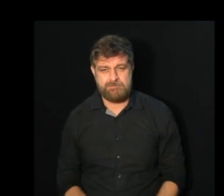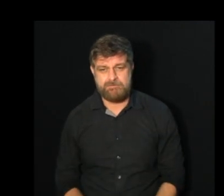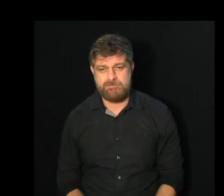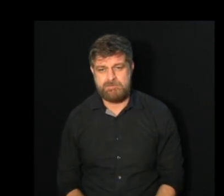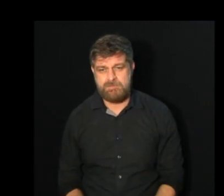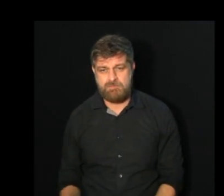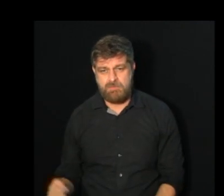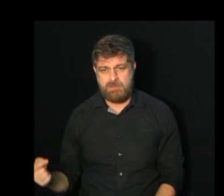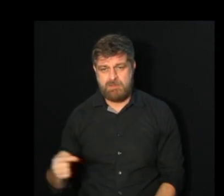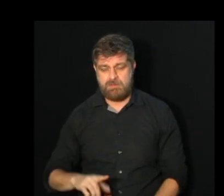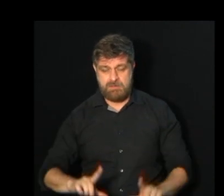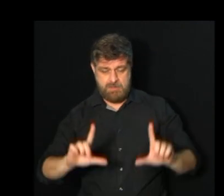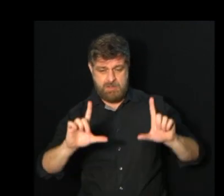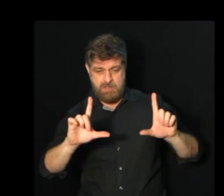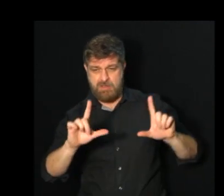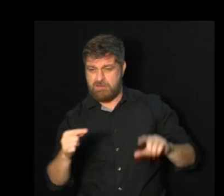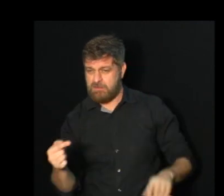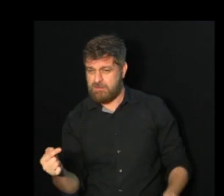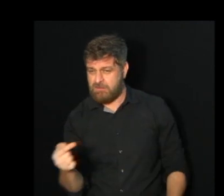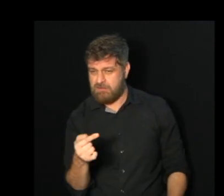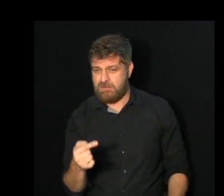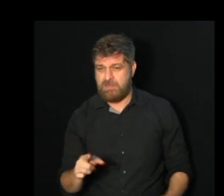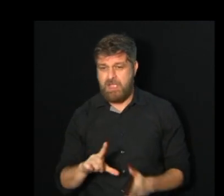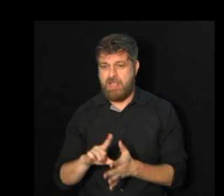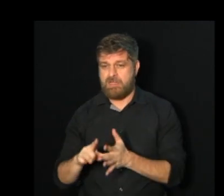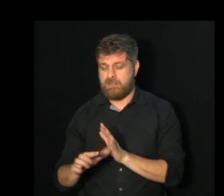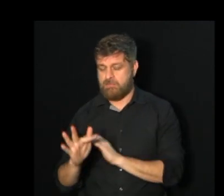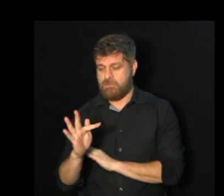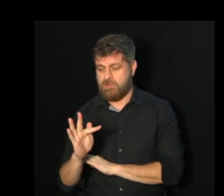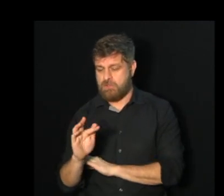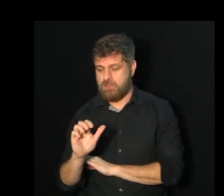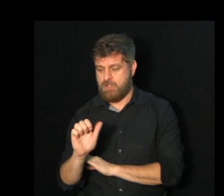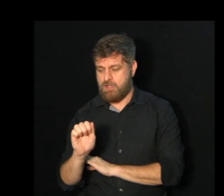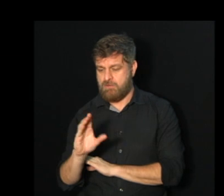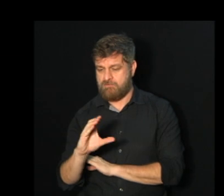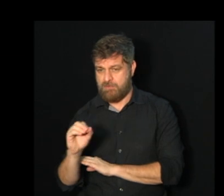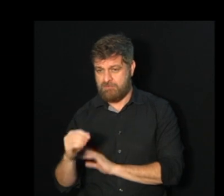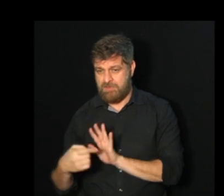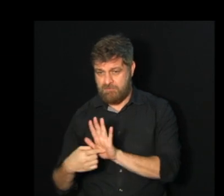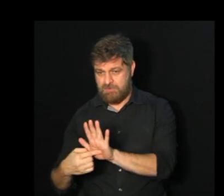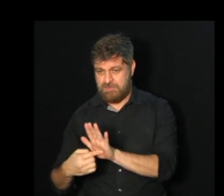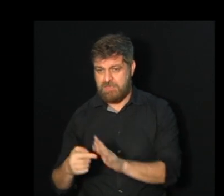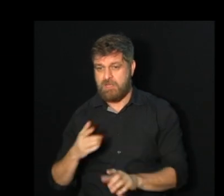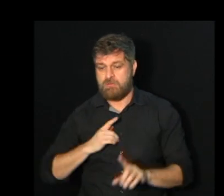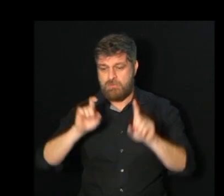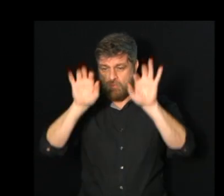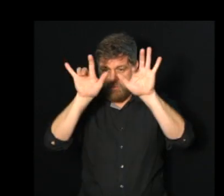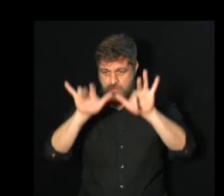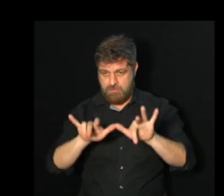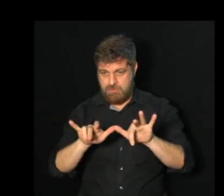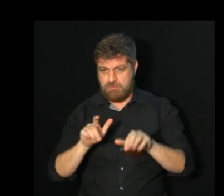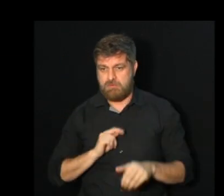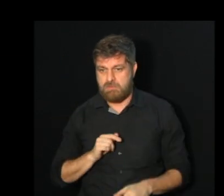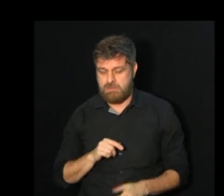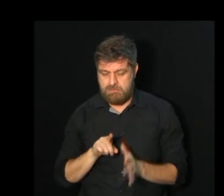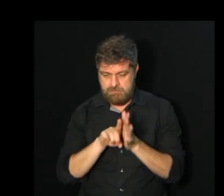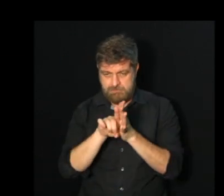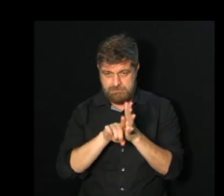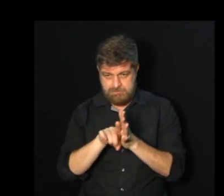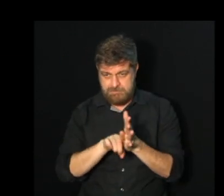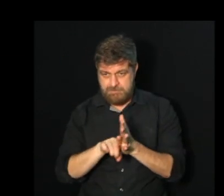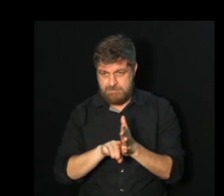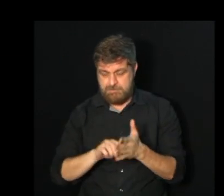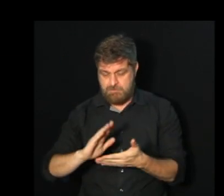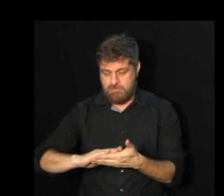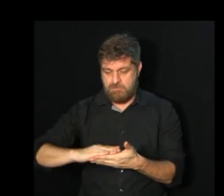Isso é uma tela, e o Fábio vai demonstrar depois, que eu entrei no meu computador, no desktop, como esse notebook